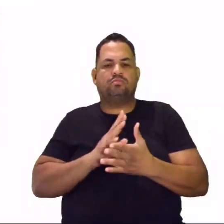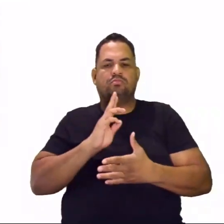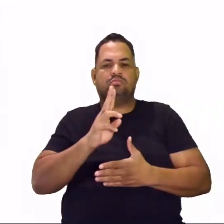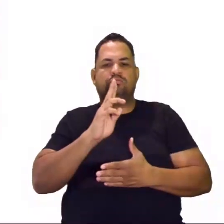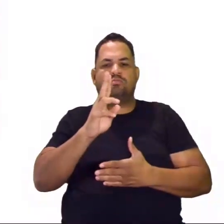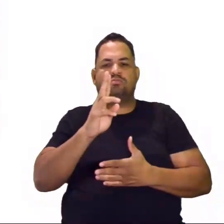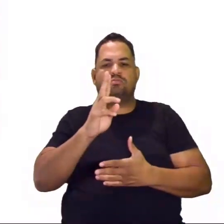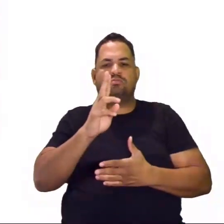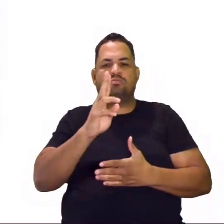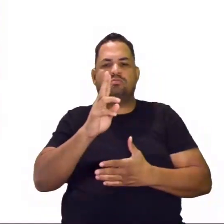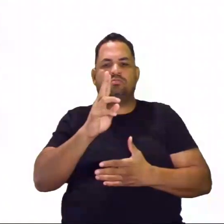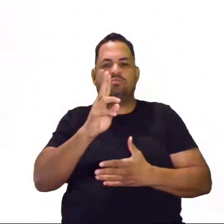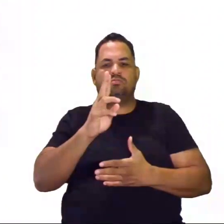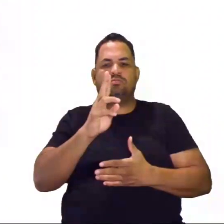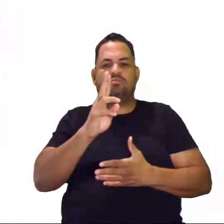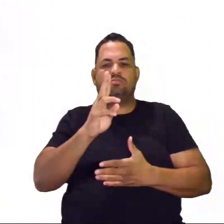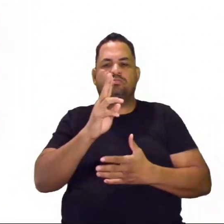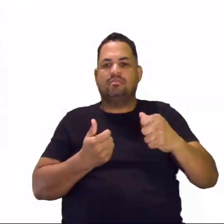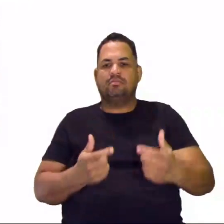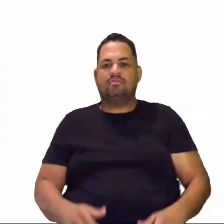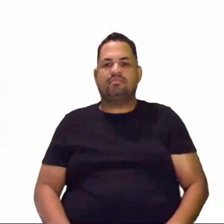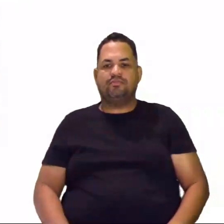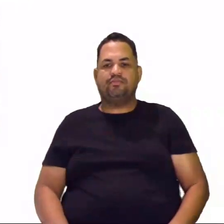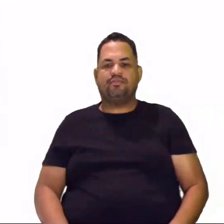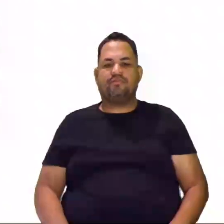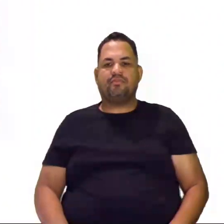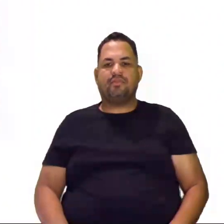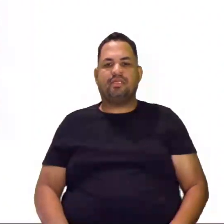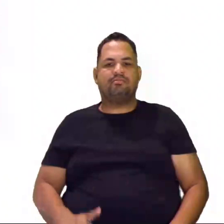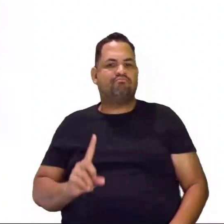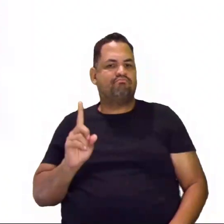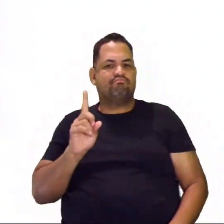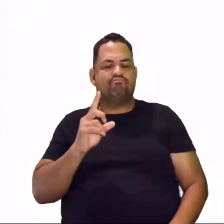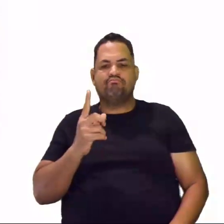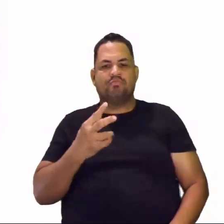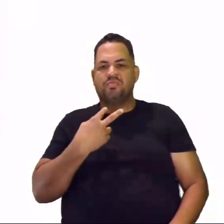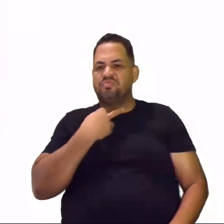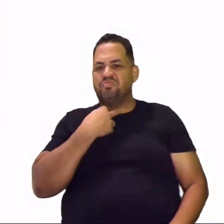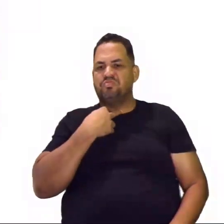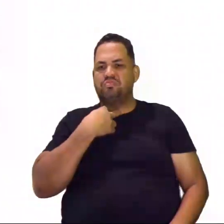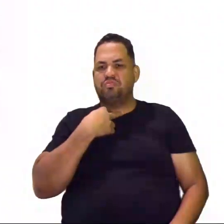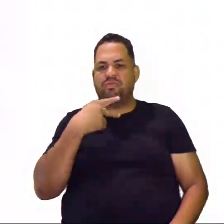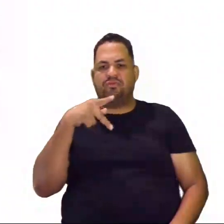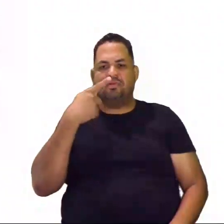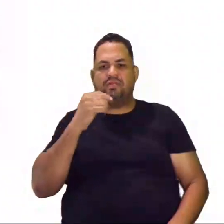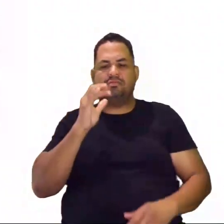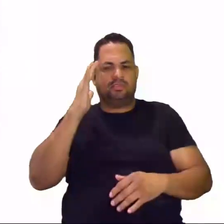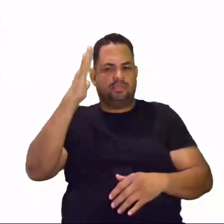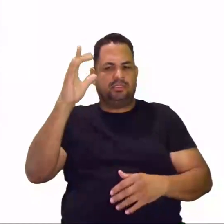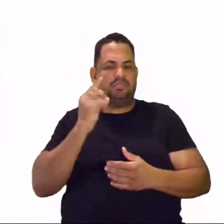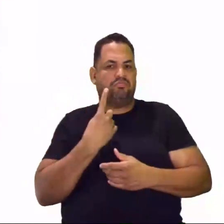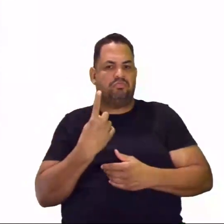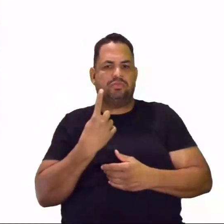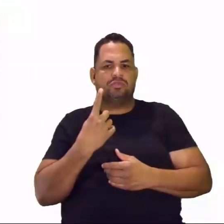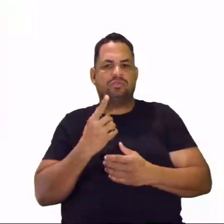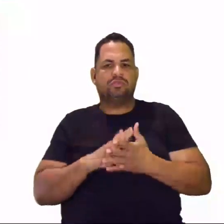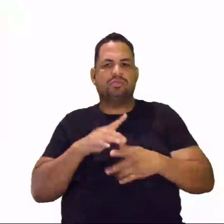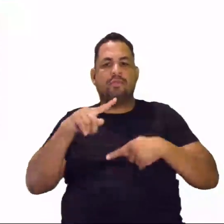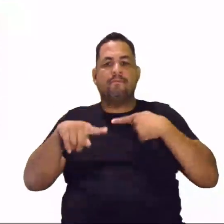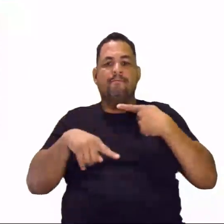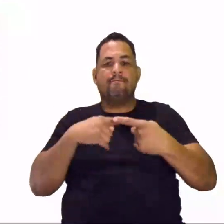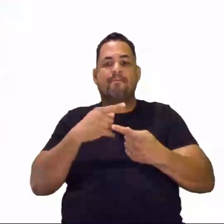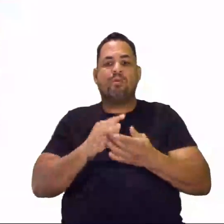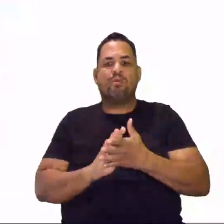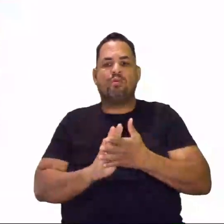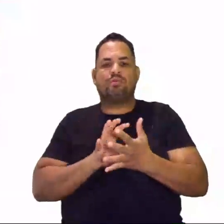como parte do processo global. Então, não é possível falar de uma teoria única pós-colonial,